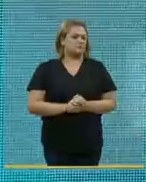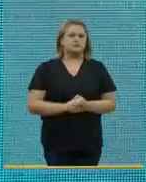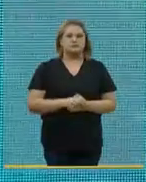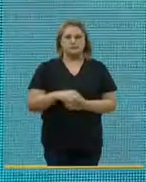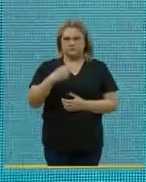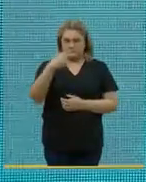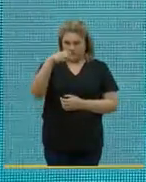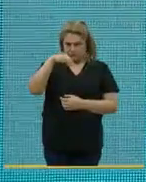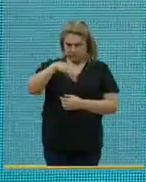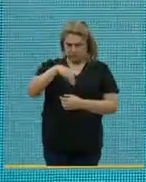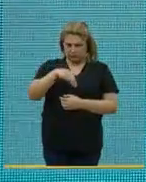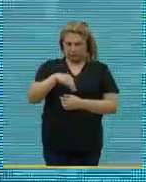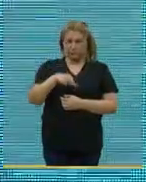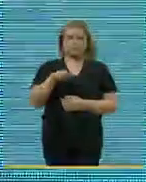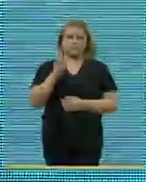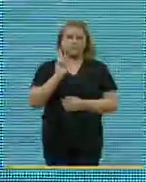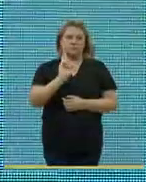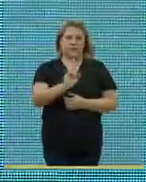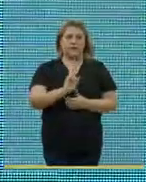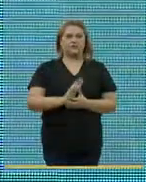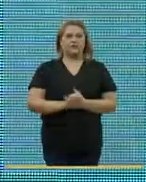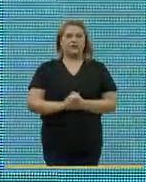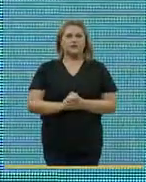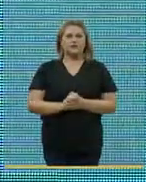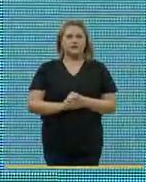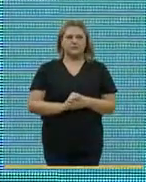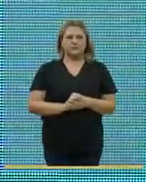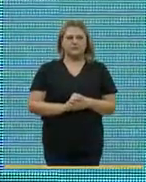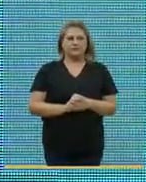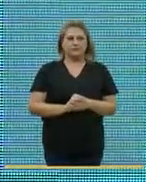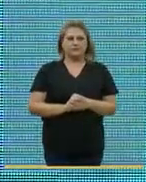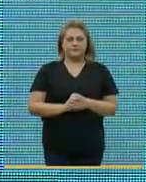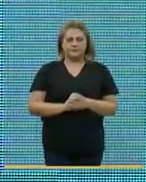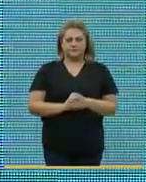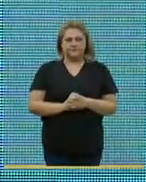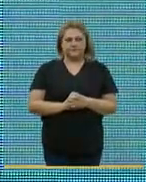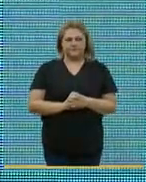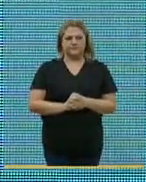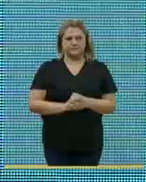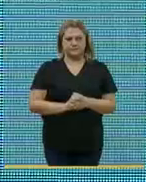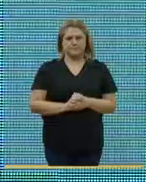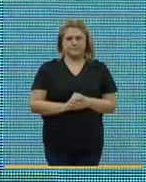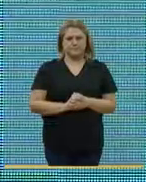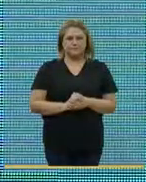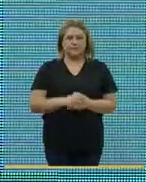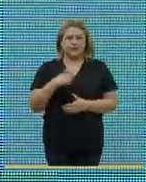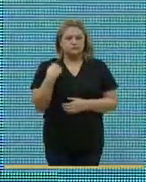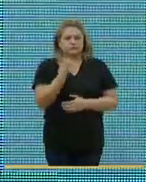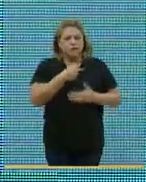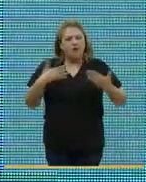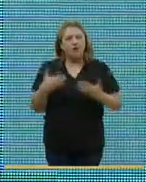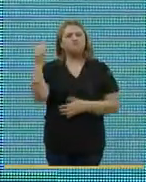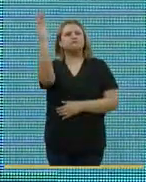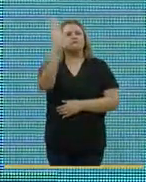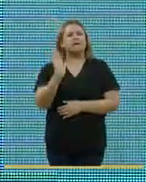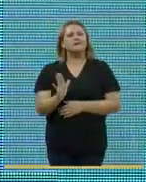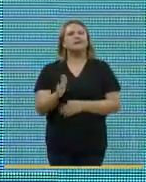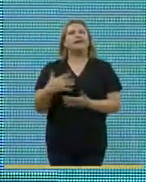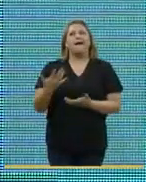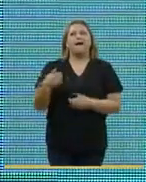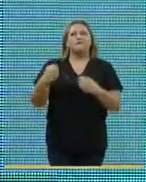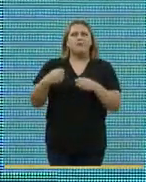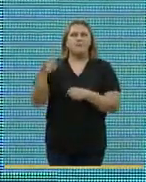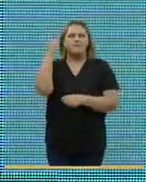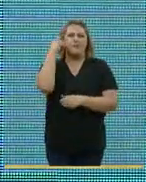candidato ciro gomes falando pela sua questão e é uma das questões importantes para nós refletirmos no brasil porque aqui muito preconceito e muita